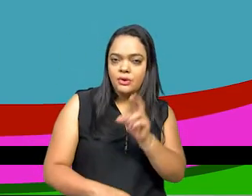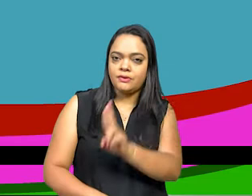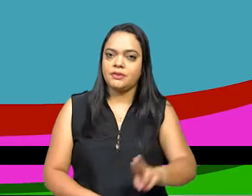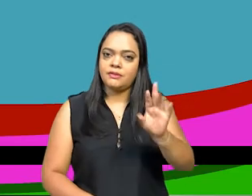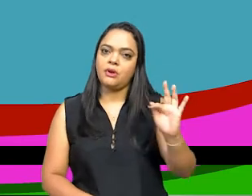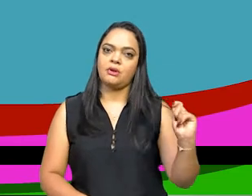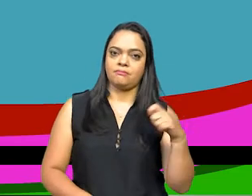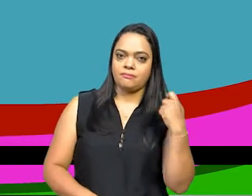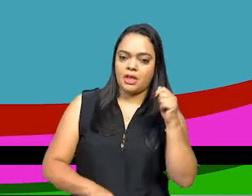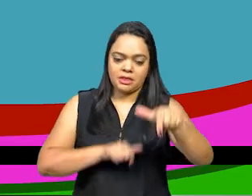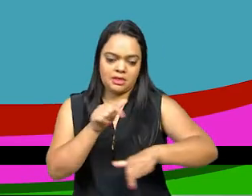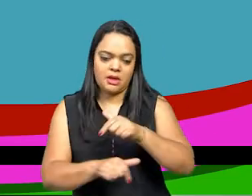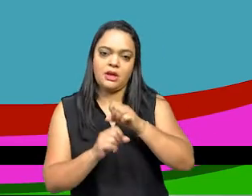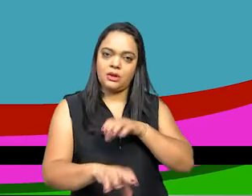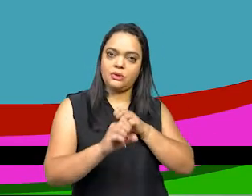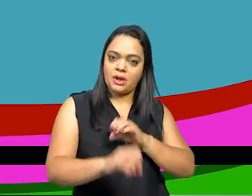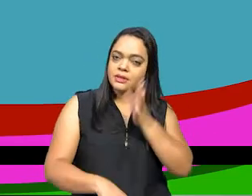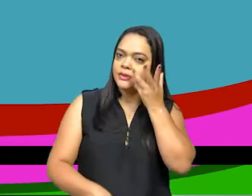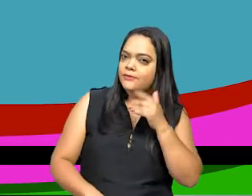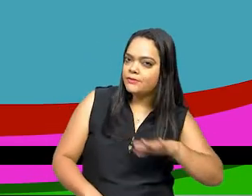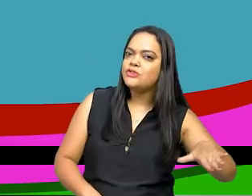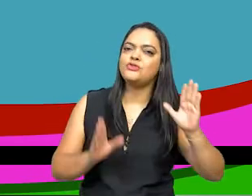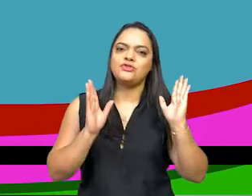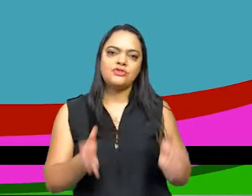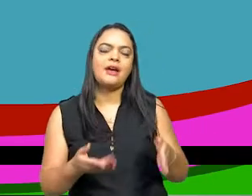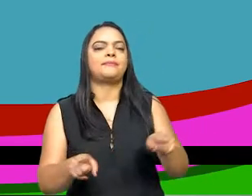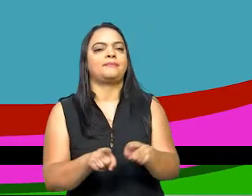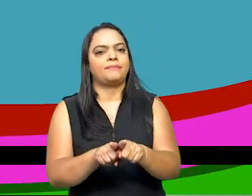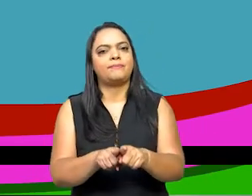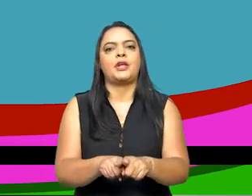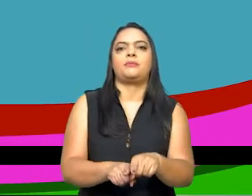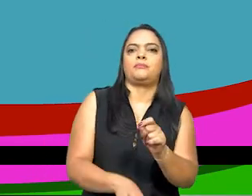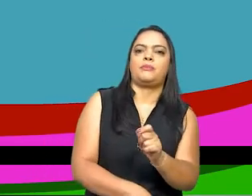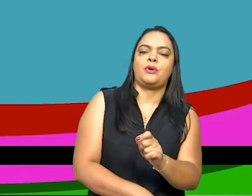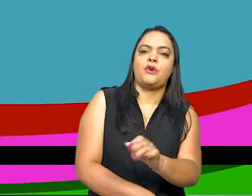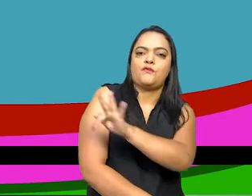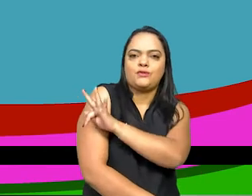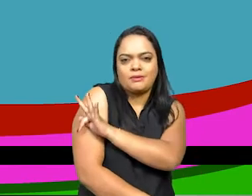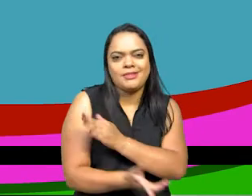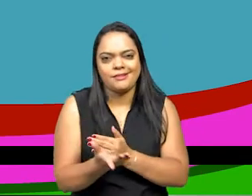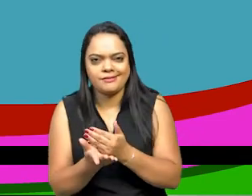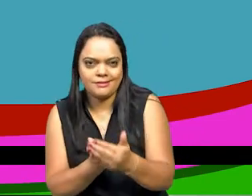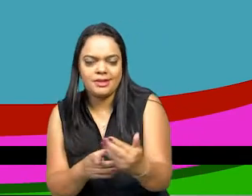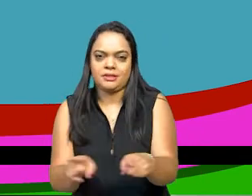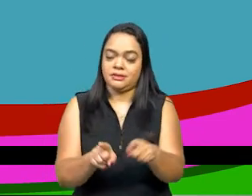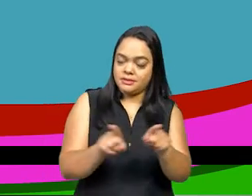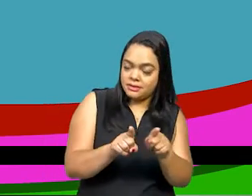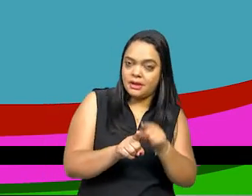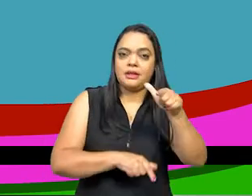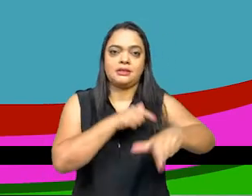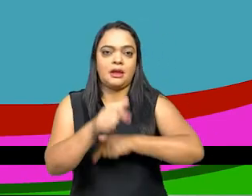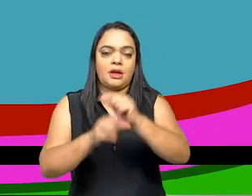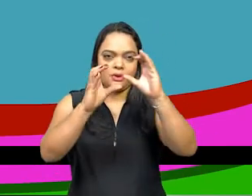Sul, atuou na educação infantil e anos iniciais do ensino fundamental. Dedica-se também à